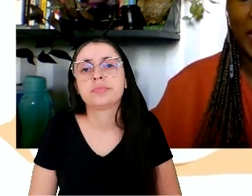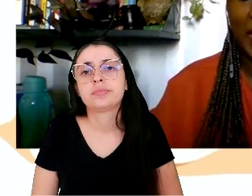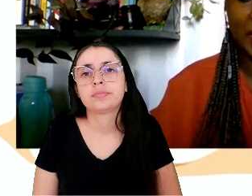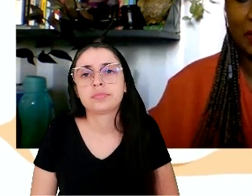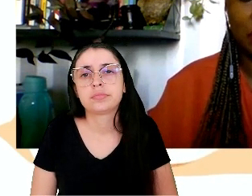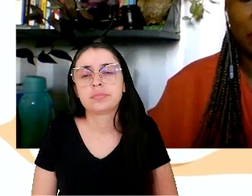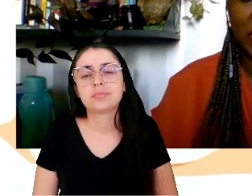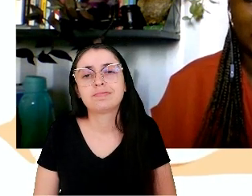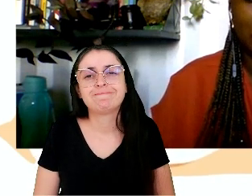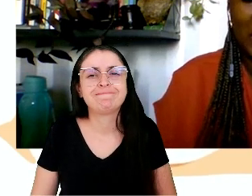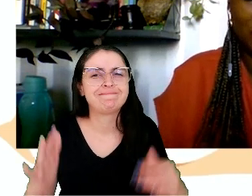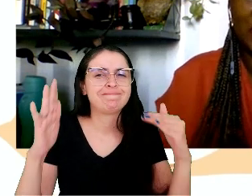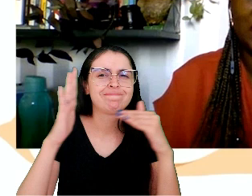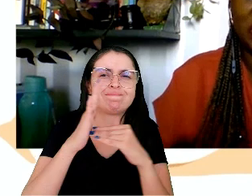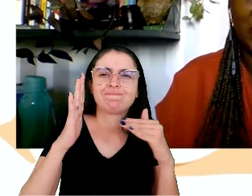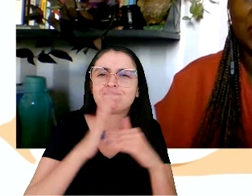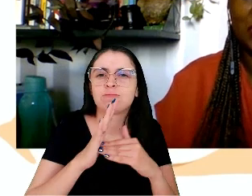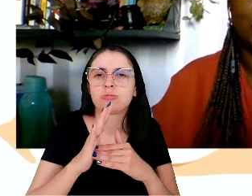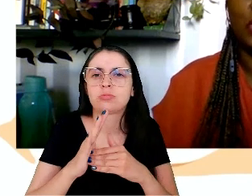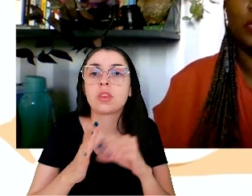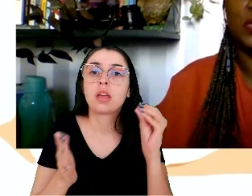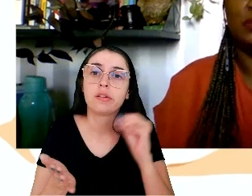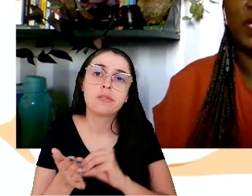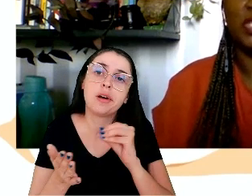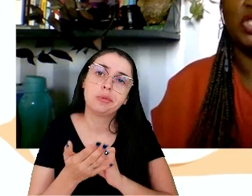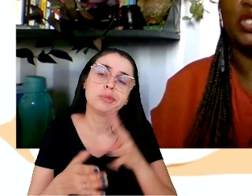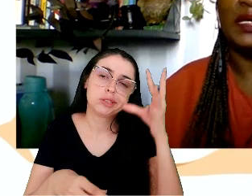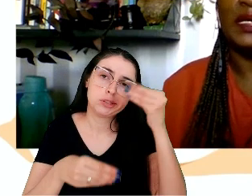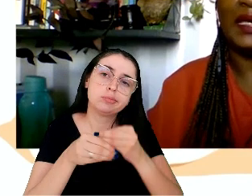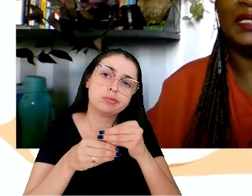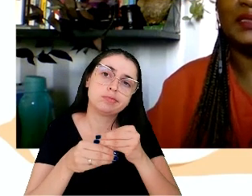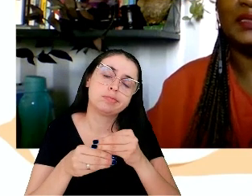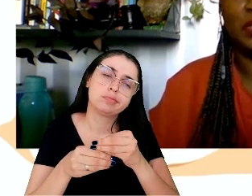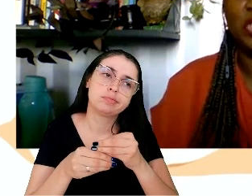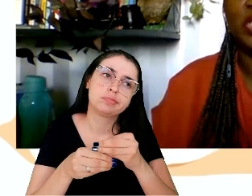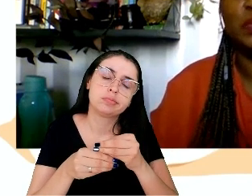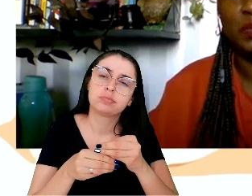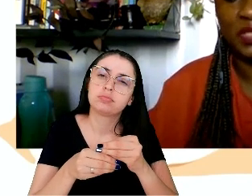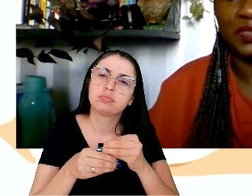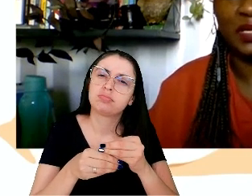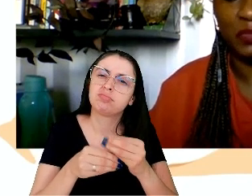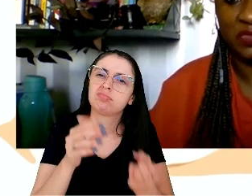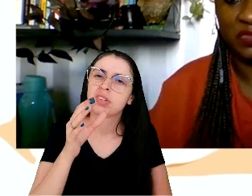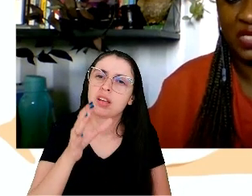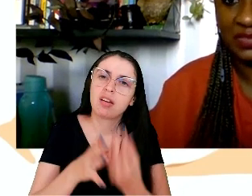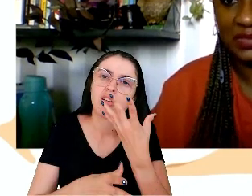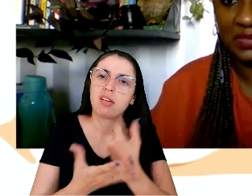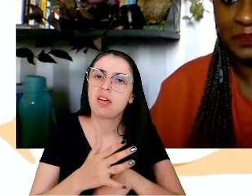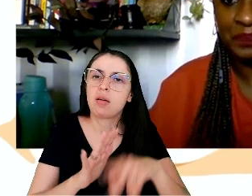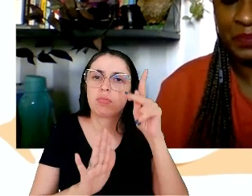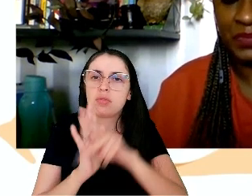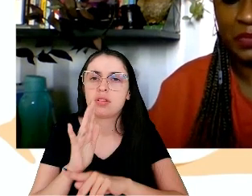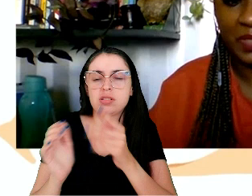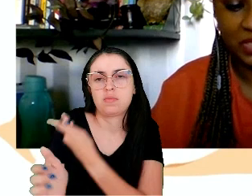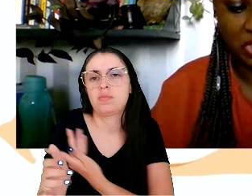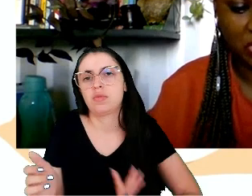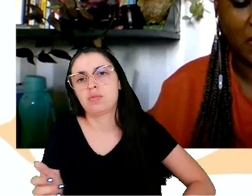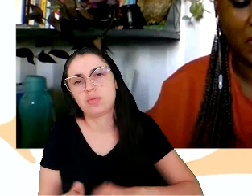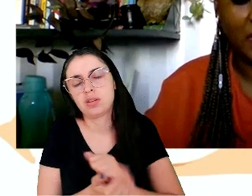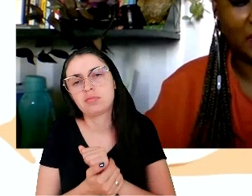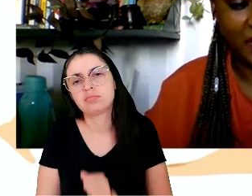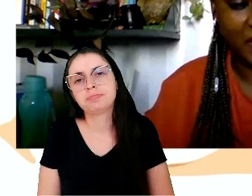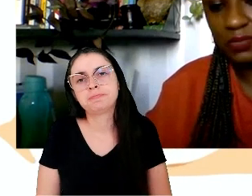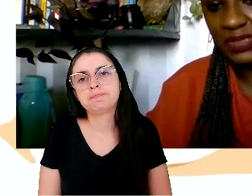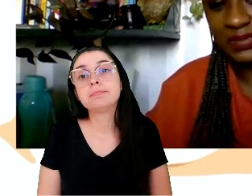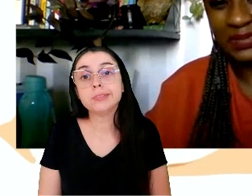claro, que impacta, porque a ausência de dados nos impede de realizar políticas públicas realmente viáveis. Então, eu